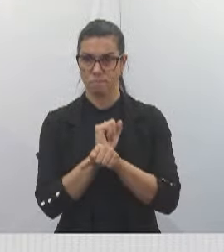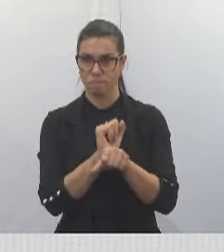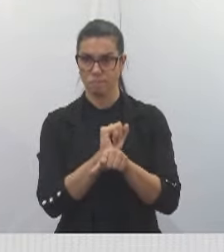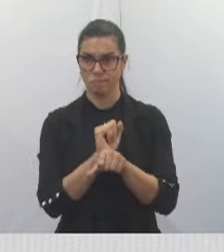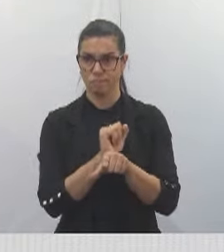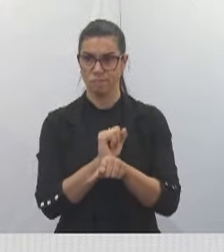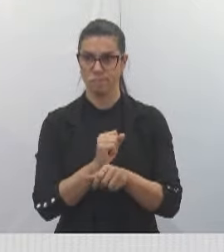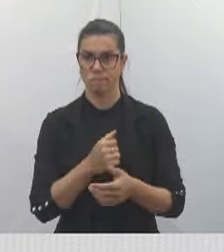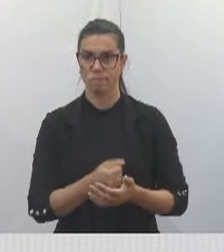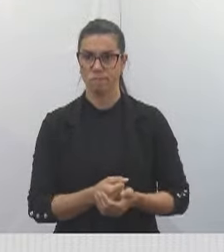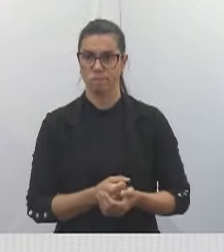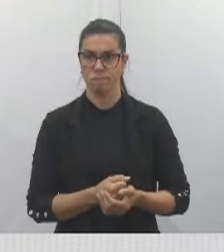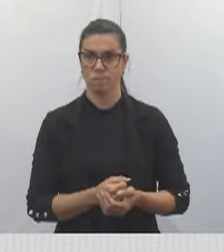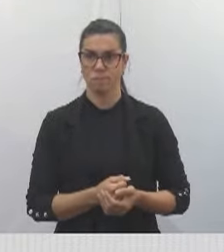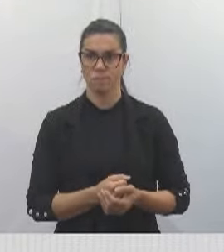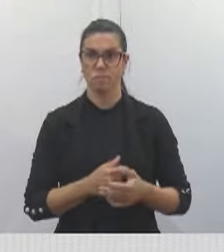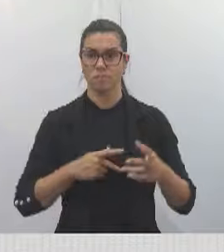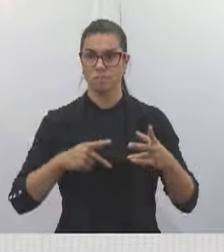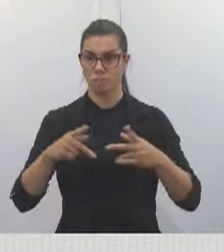Esse é de São José?